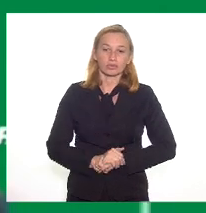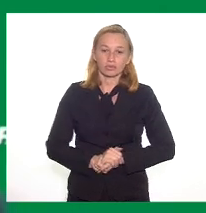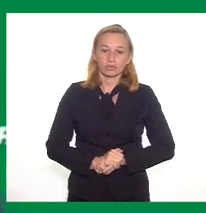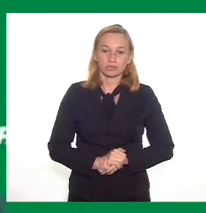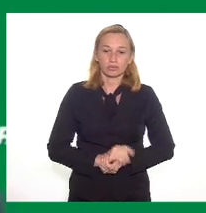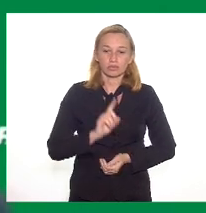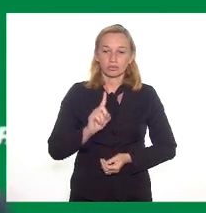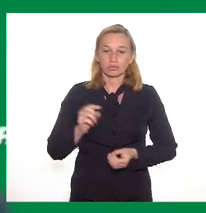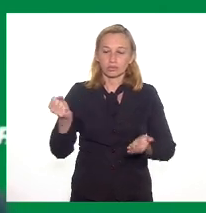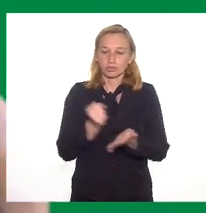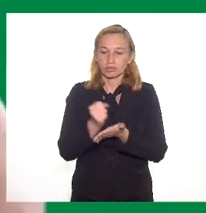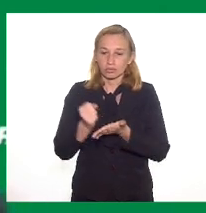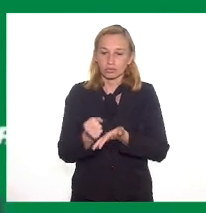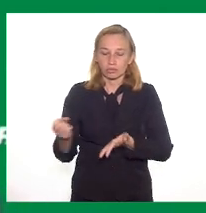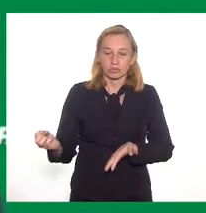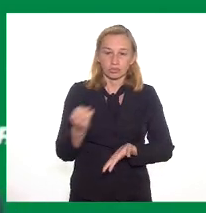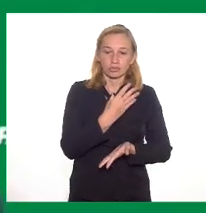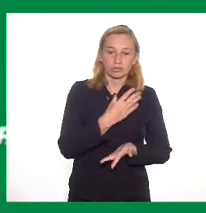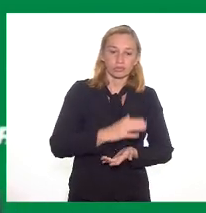um contrato